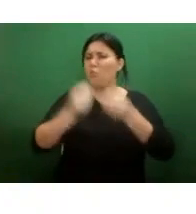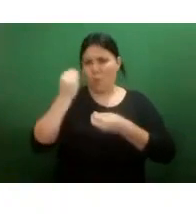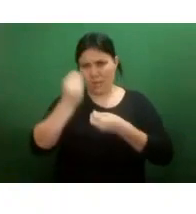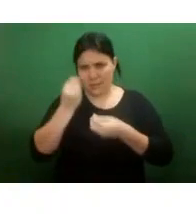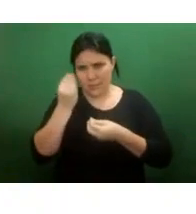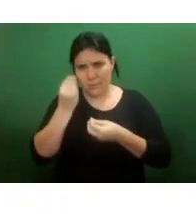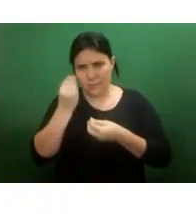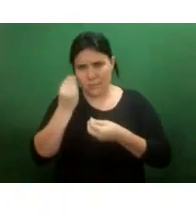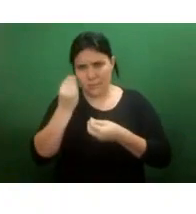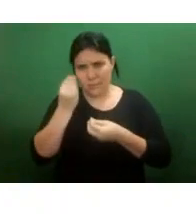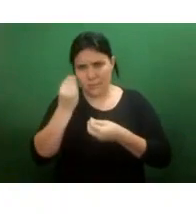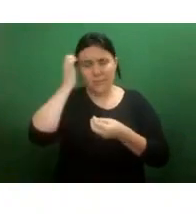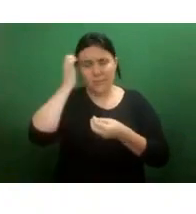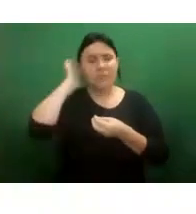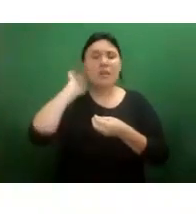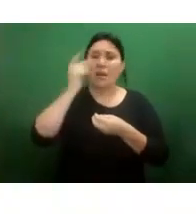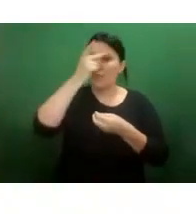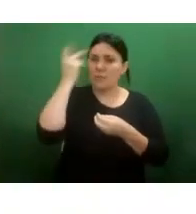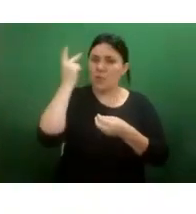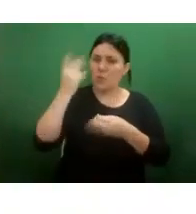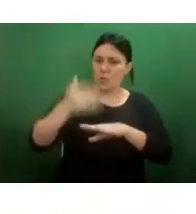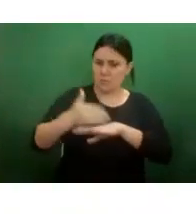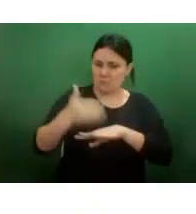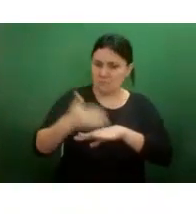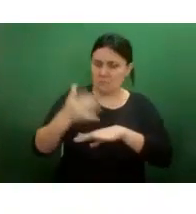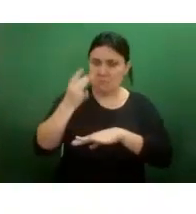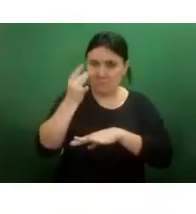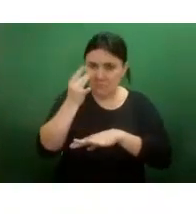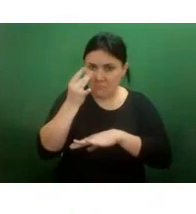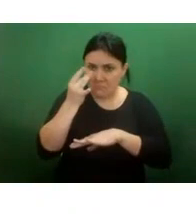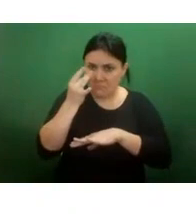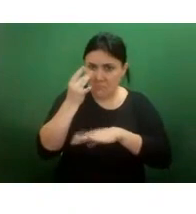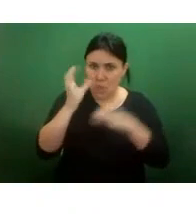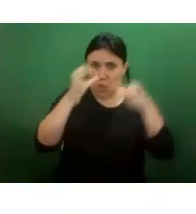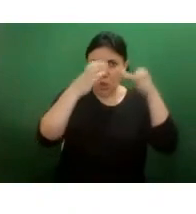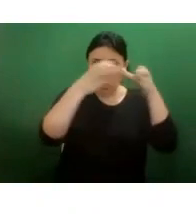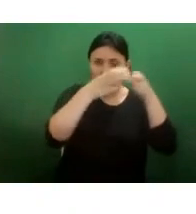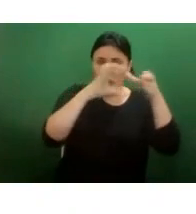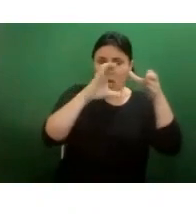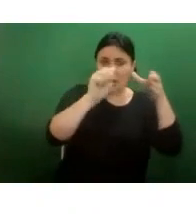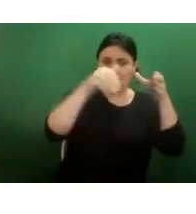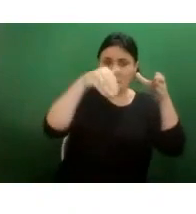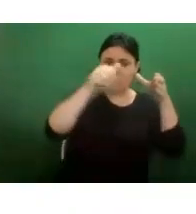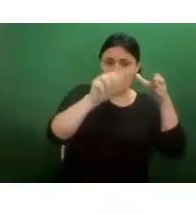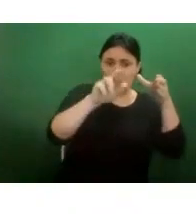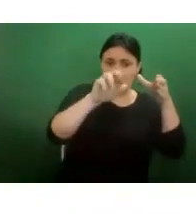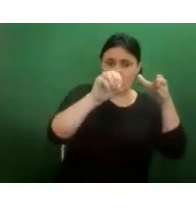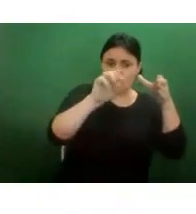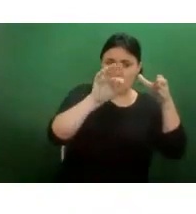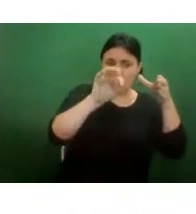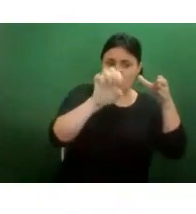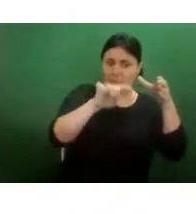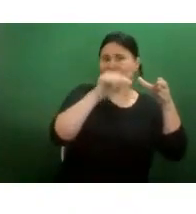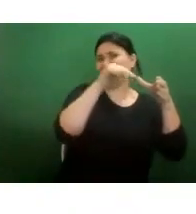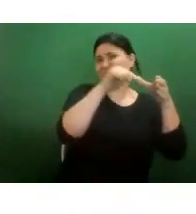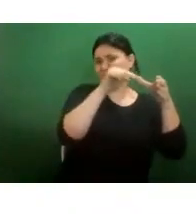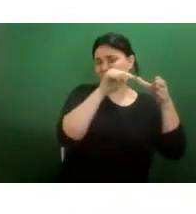para as pessoas que estavam presentes lá no camarote da cidade, certo? Muito bem. Então,